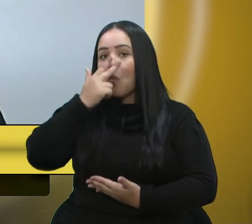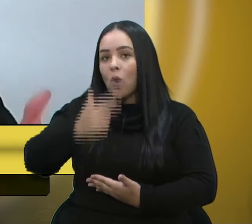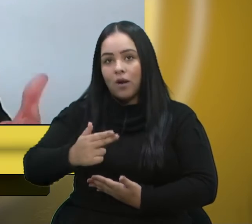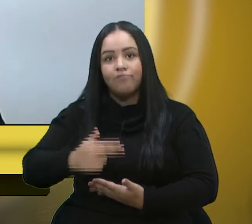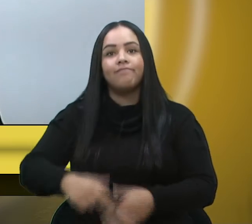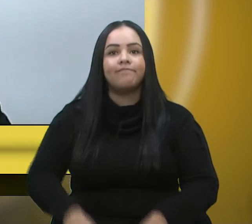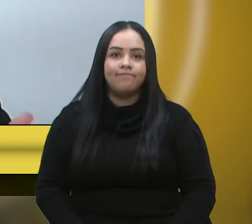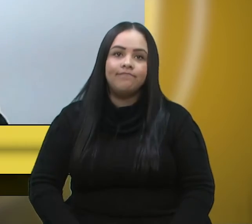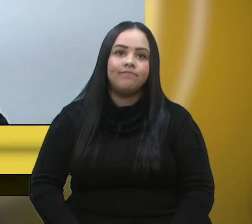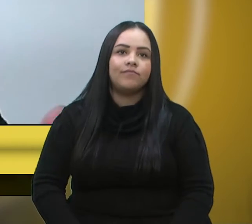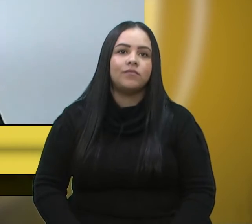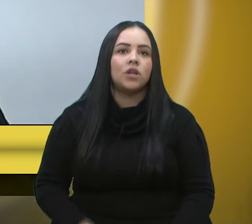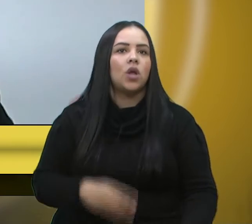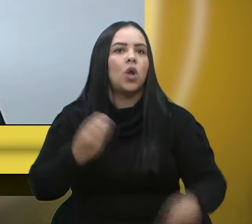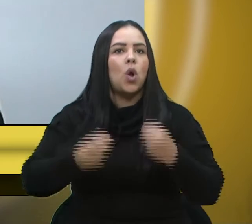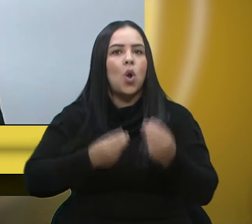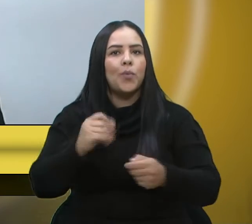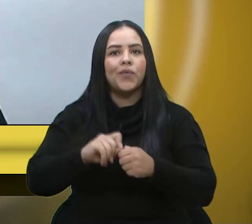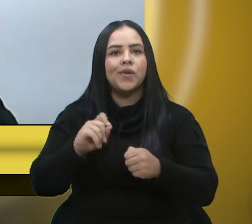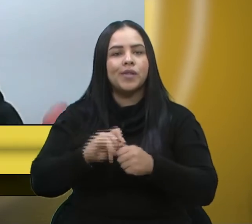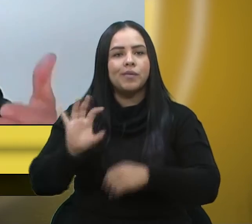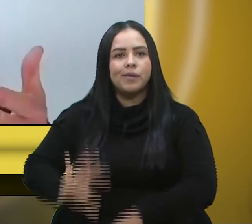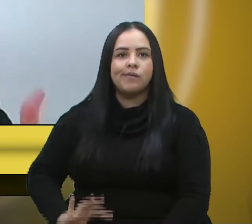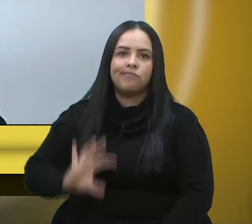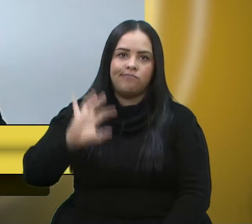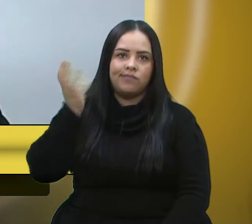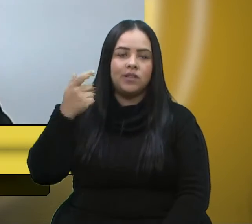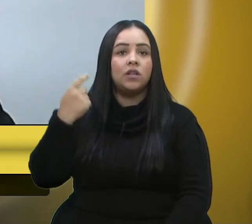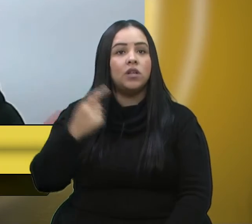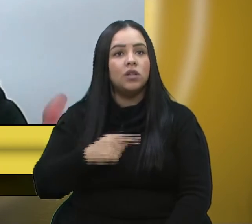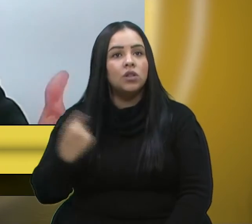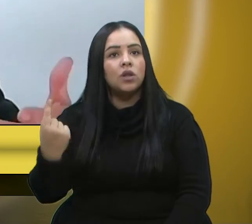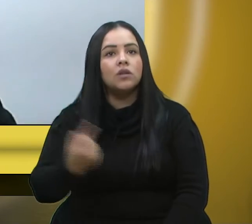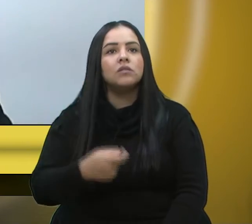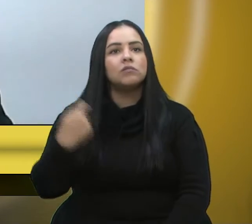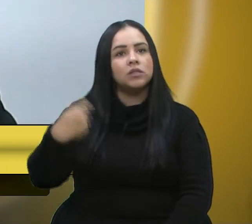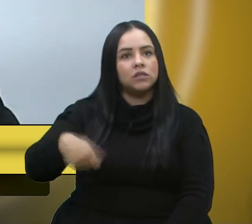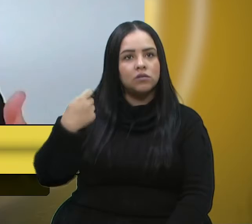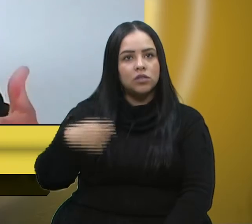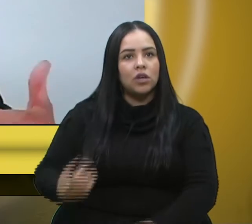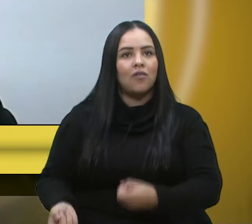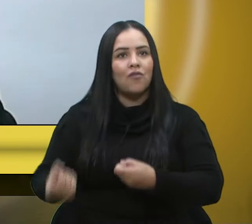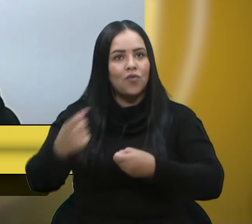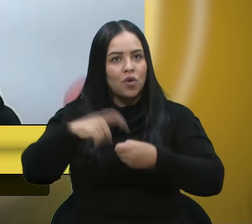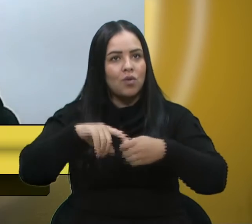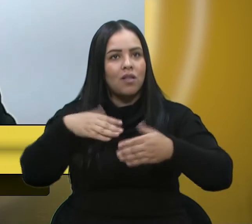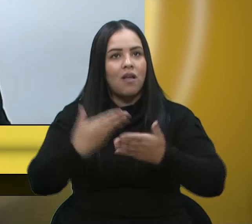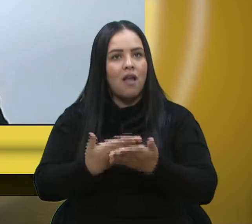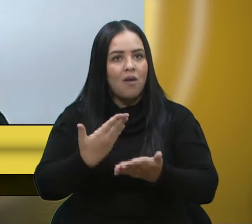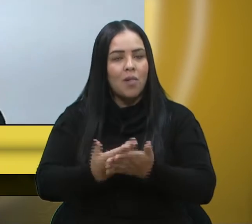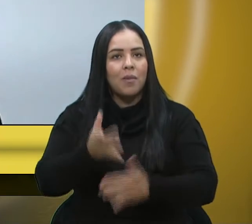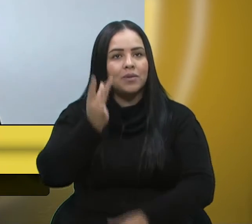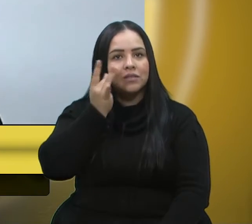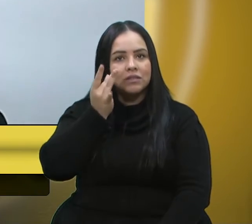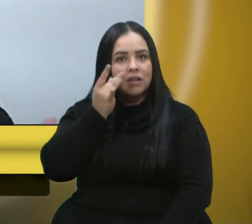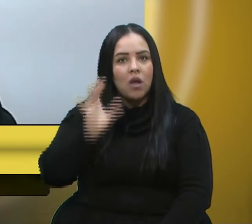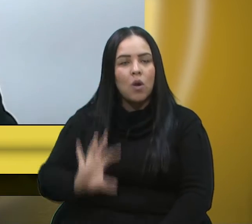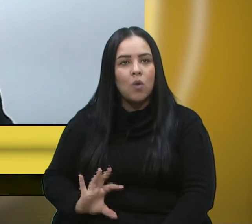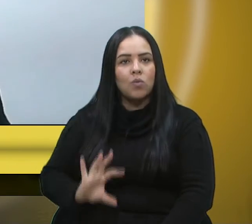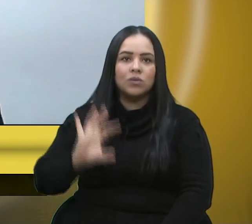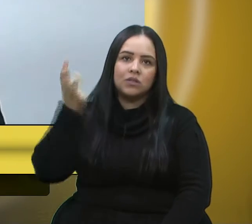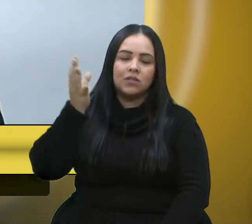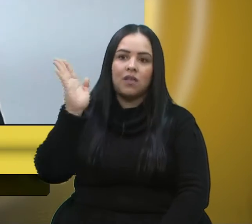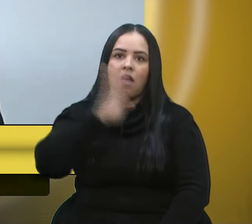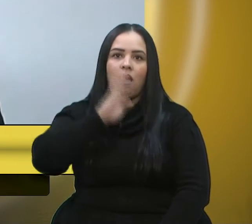Alguma solução tem que acontecer, ou seja, precisamos que a retomada das aulas presenciais aconteça o